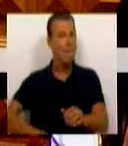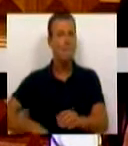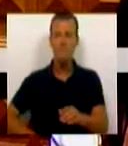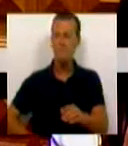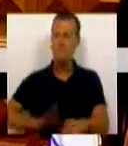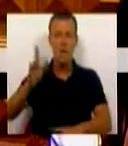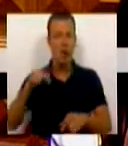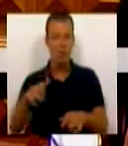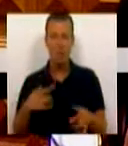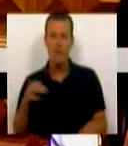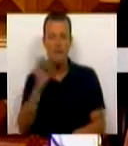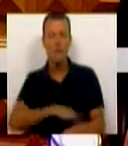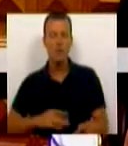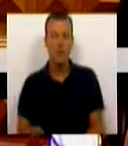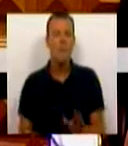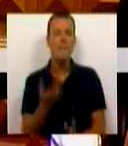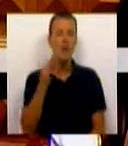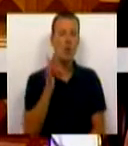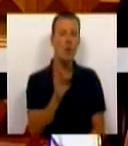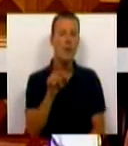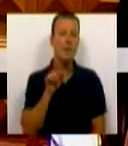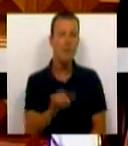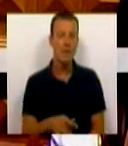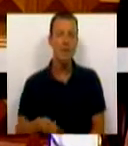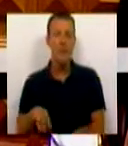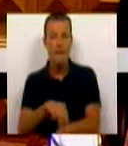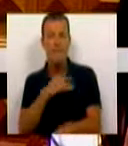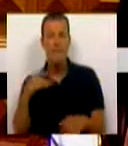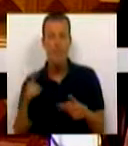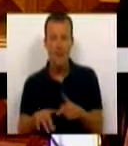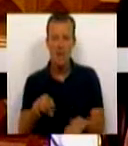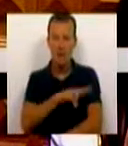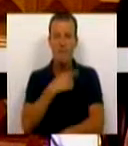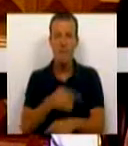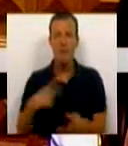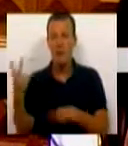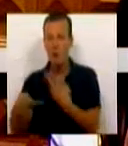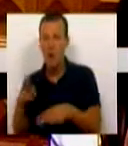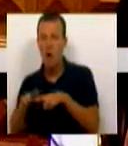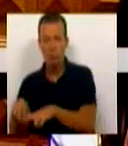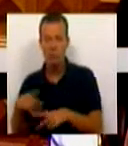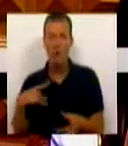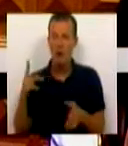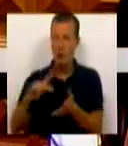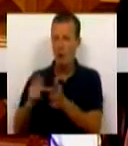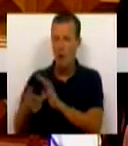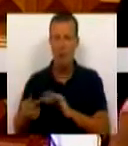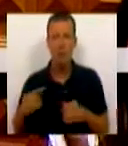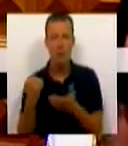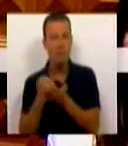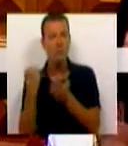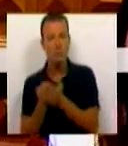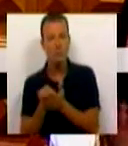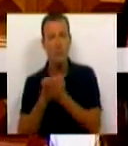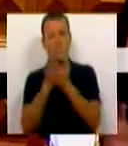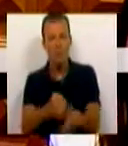de profissionais. São mais de 4 mil médicos, enfermeiros, técnicos de diagnóstico e terapêutica que estão ao serviço do Serviço Nacional